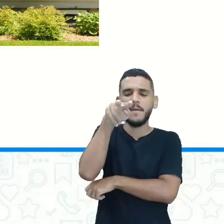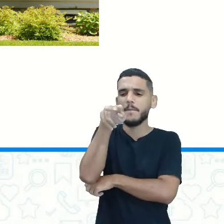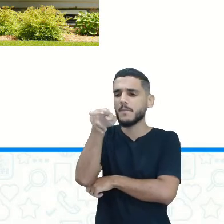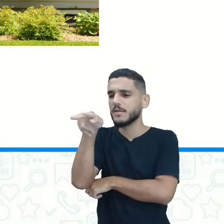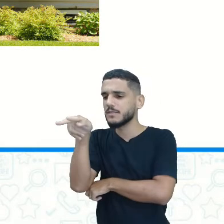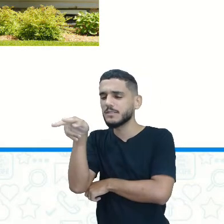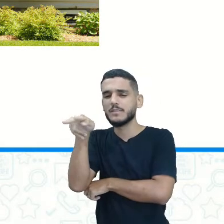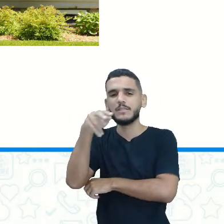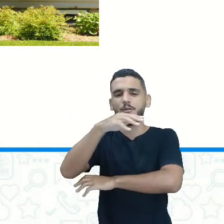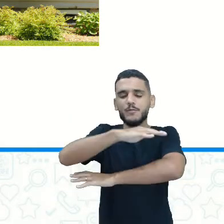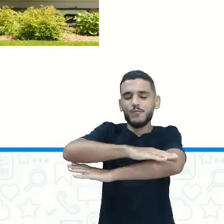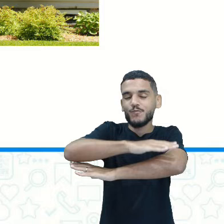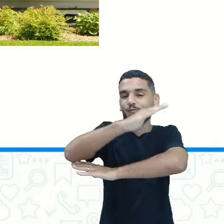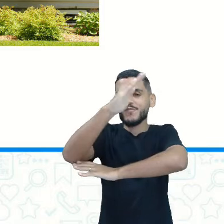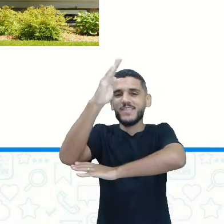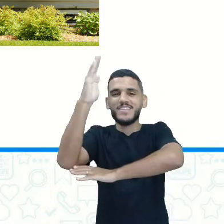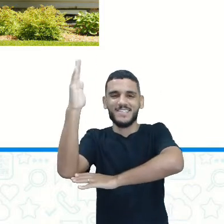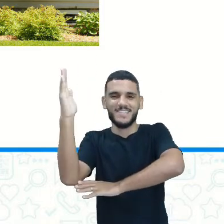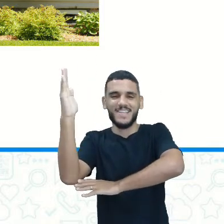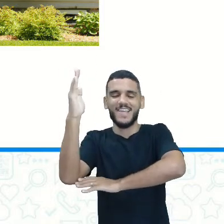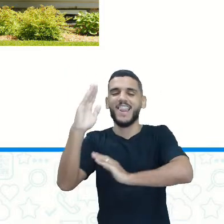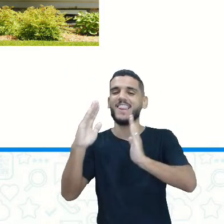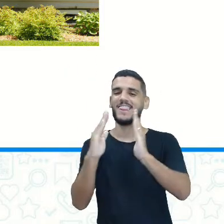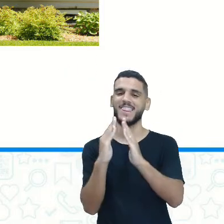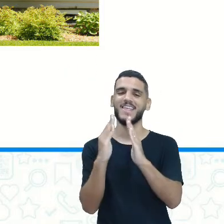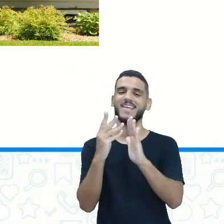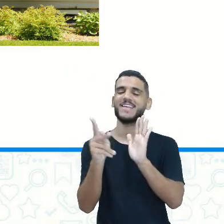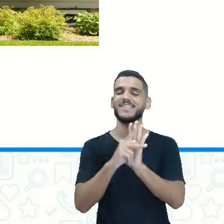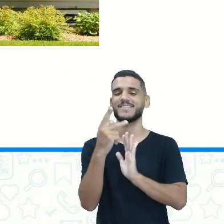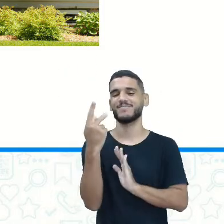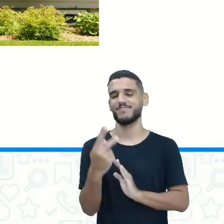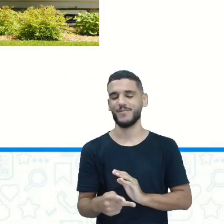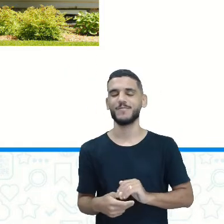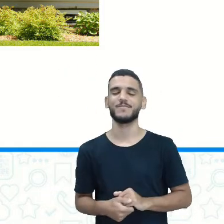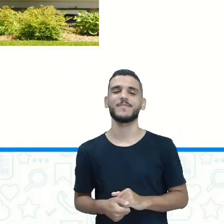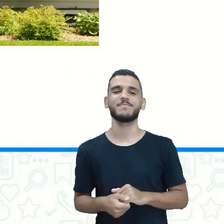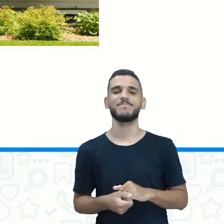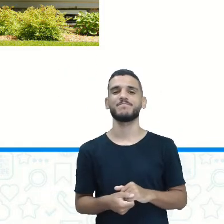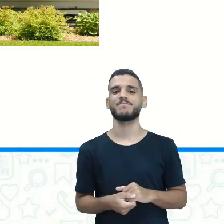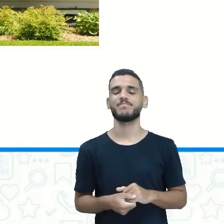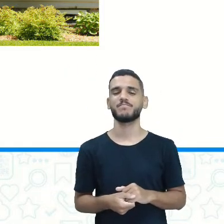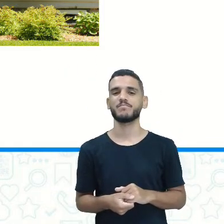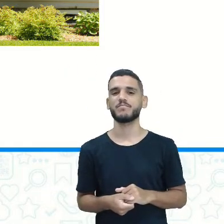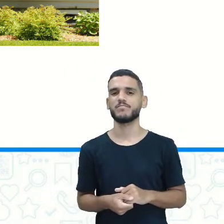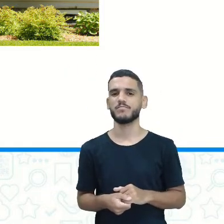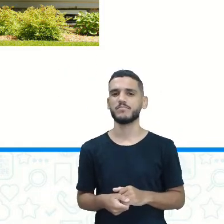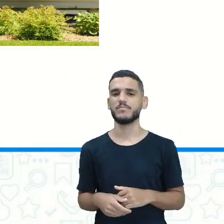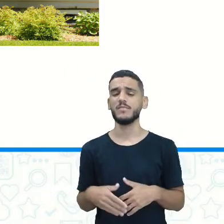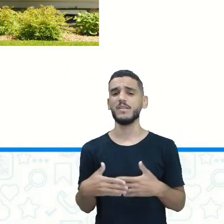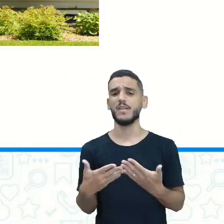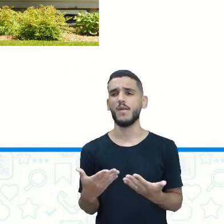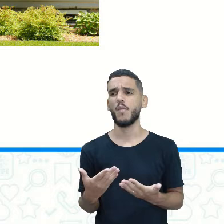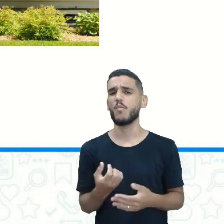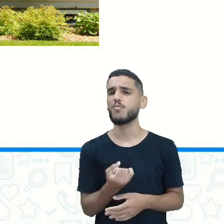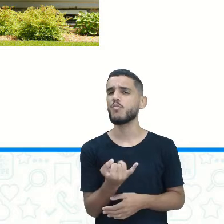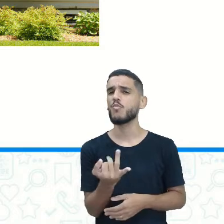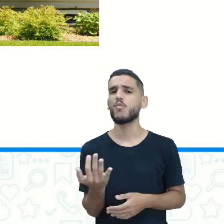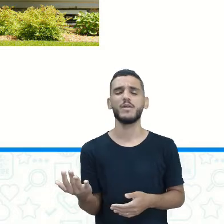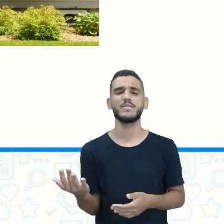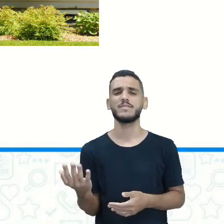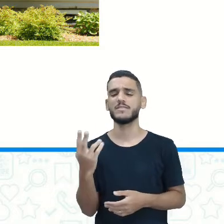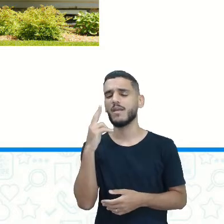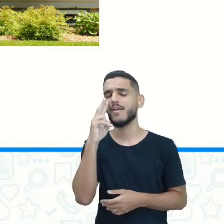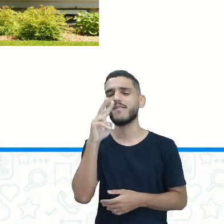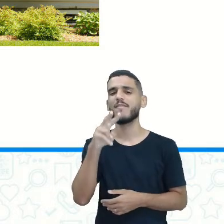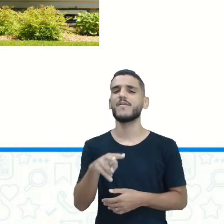janela lateral, né? Da casinha dele, do quarto de dormir. E olha quantas coisas ele vê, ó, pelo que a gente observa na